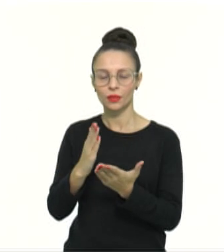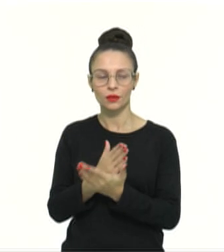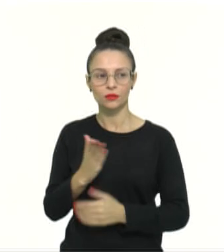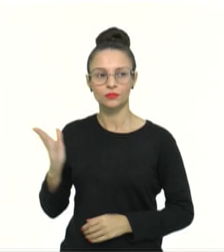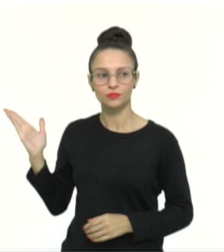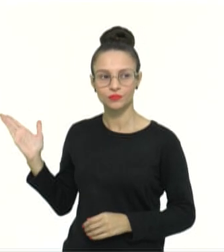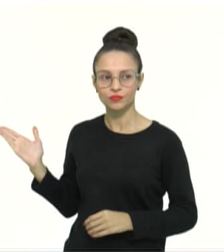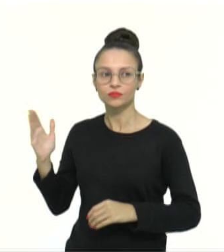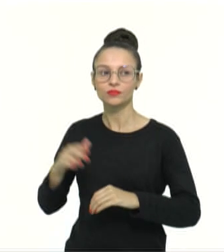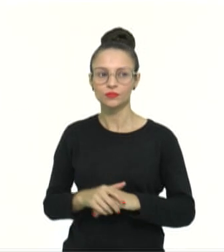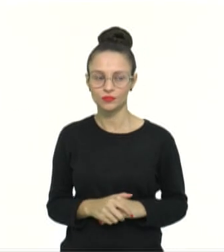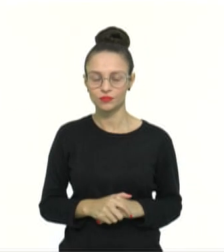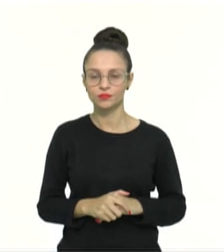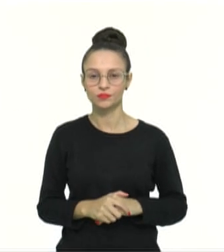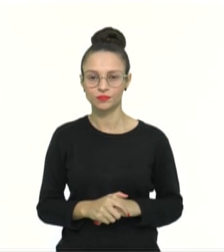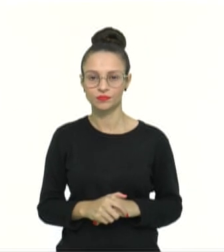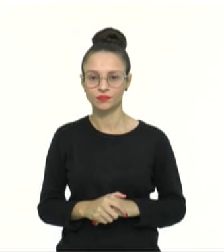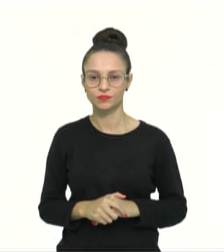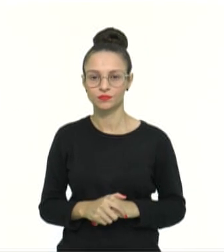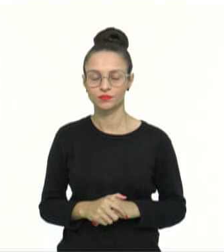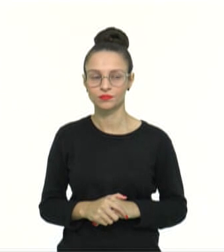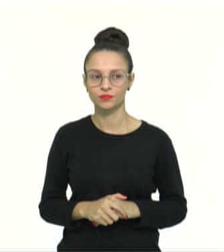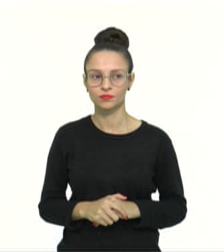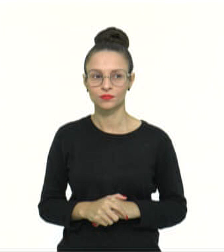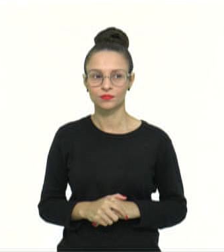figura de Prometeu acorrentado.